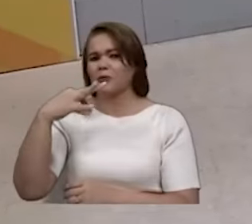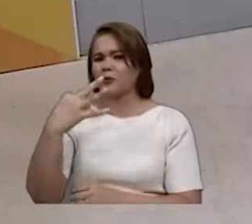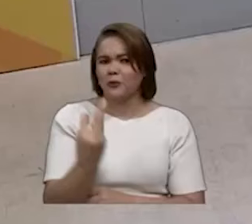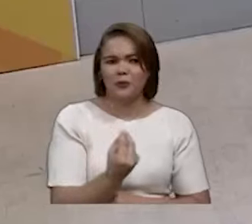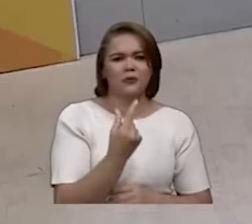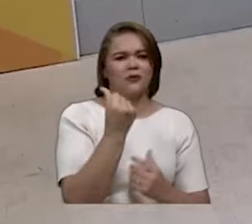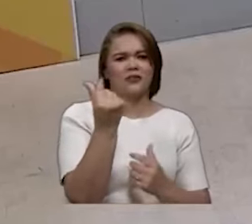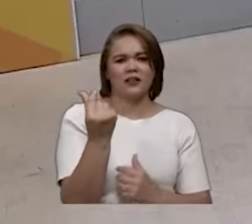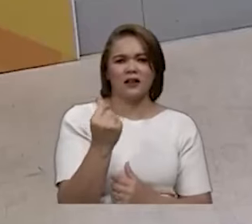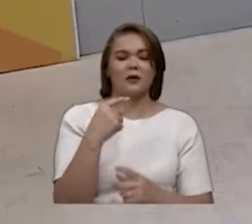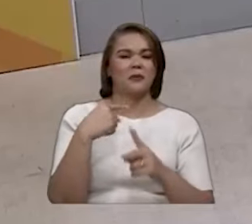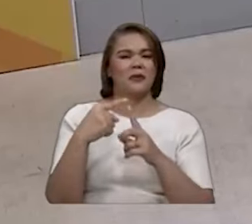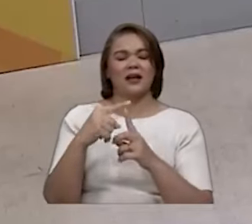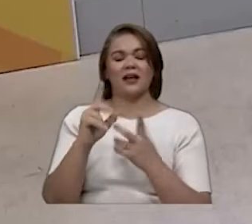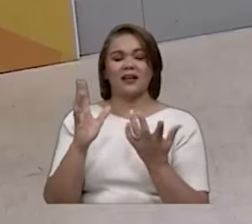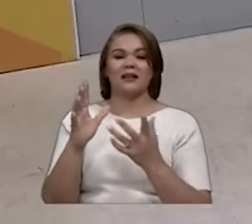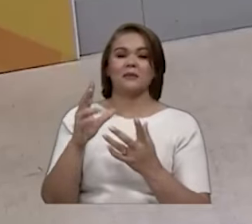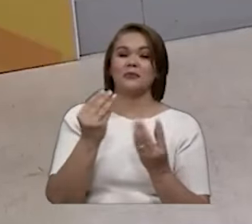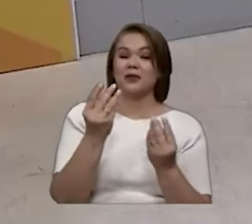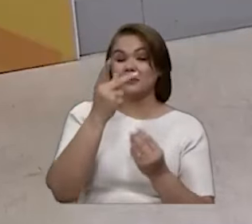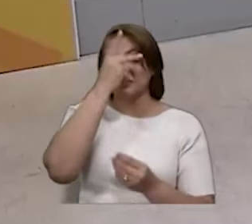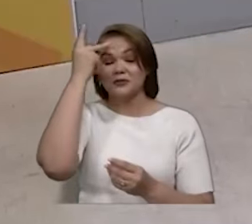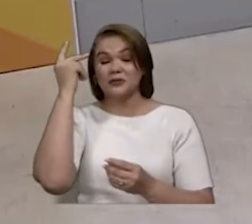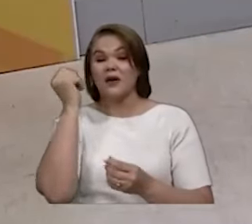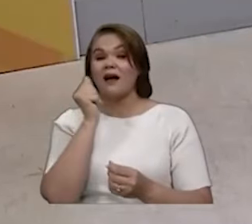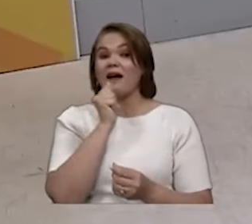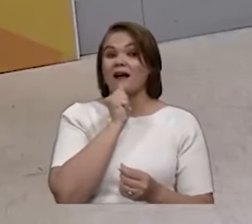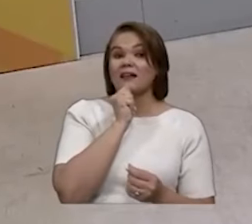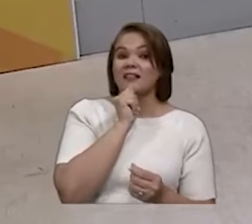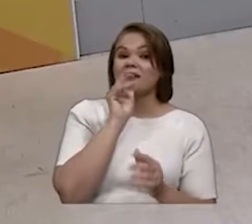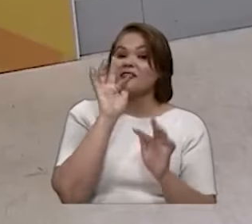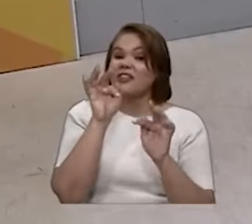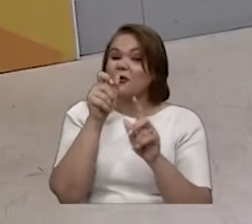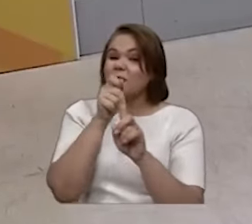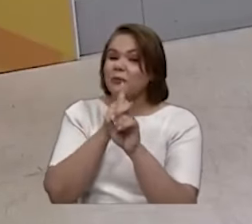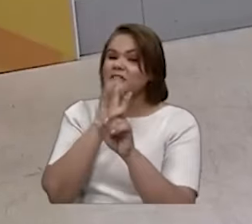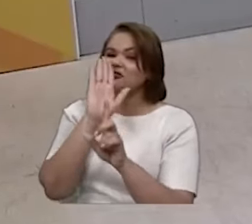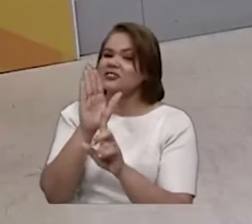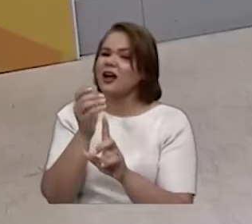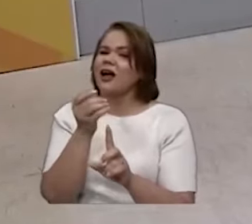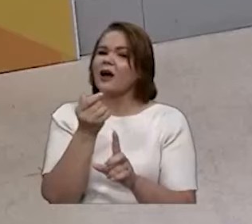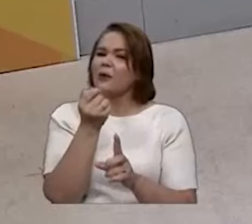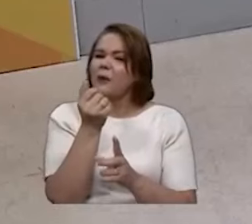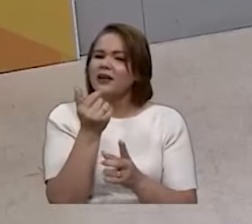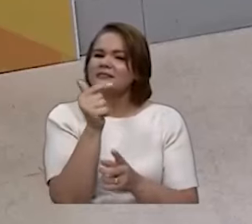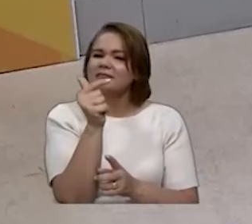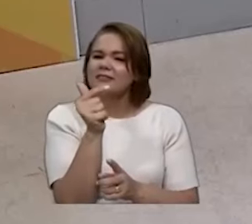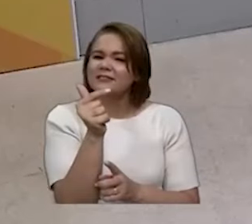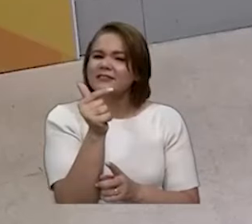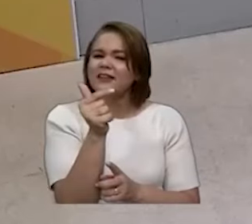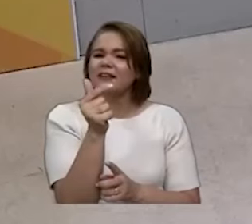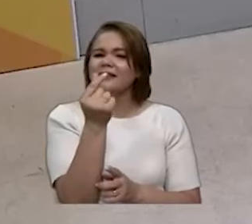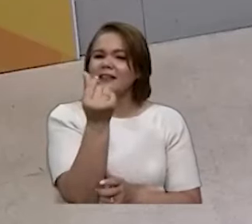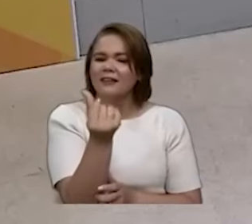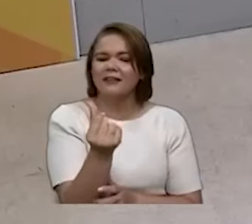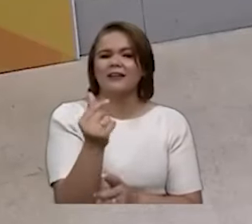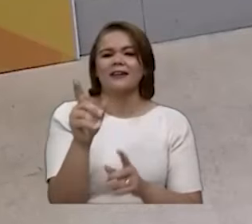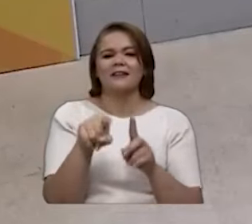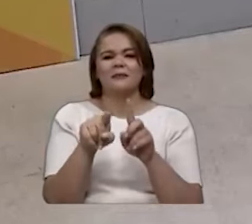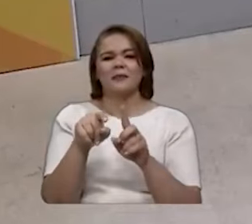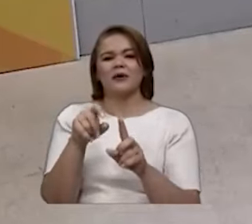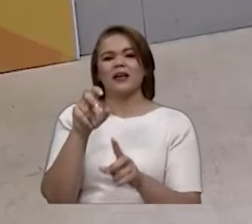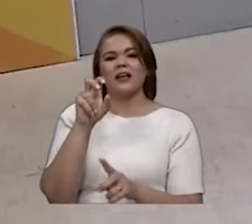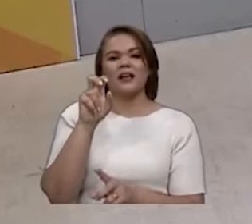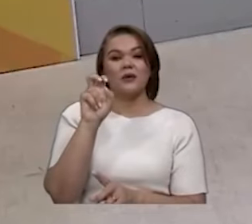recebe após o quinto dia útil, né? Então já chega no domingo com aquela expectativa de tomara que o prêmio Cajucap chegue logo,